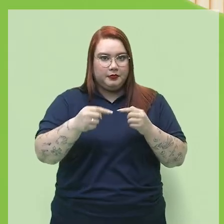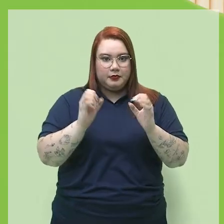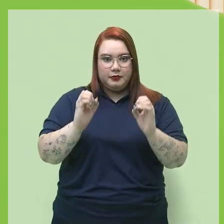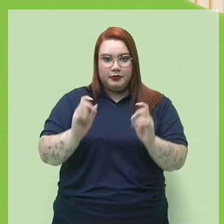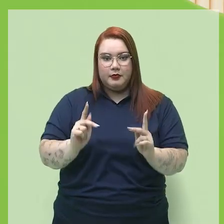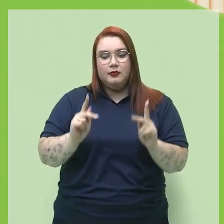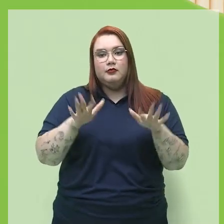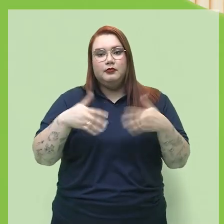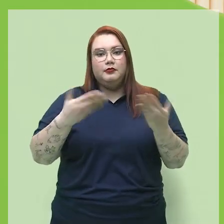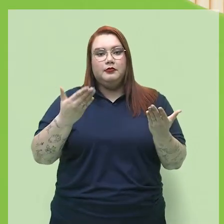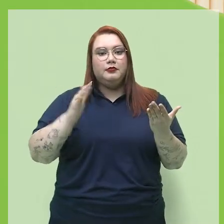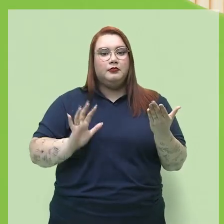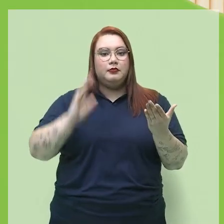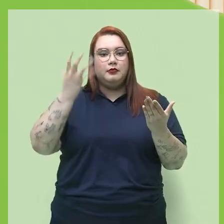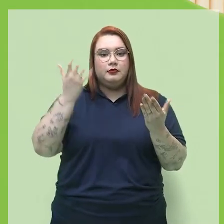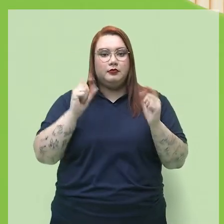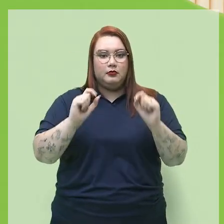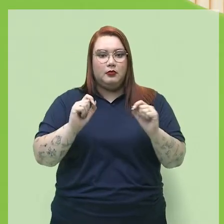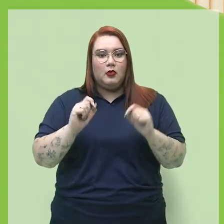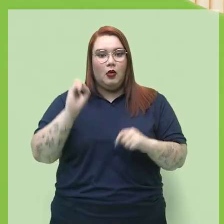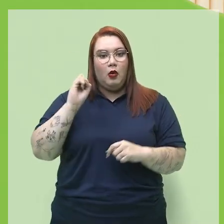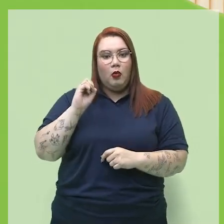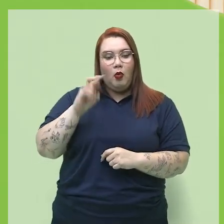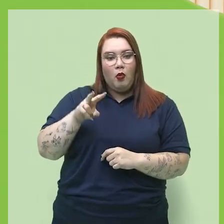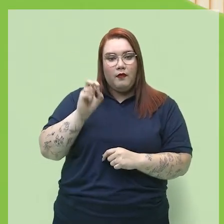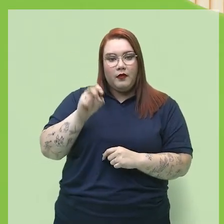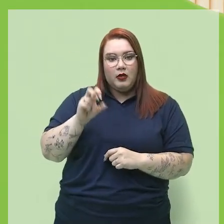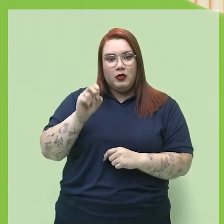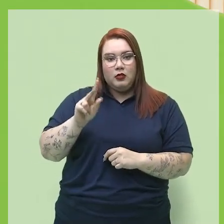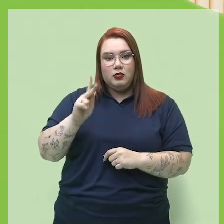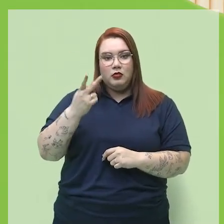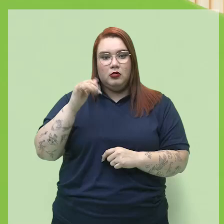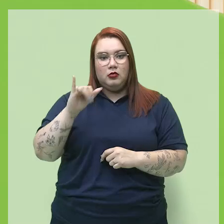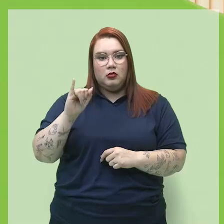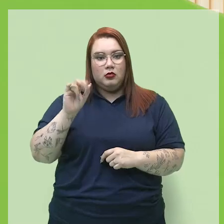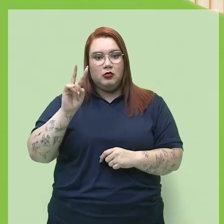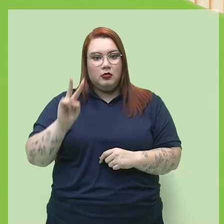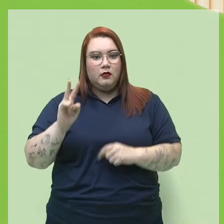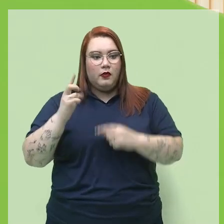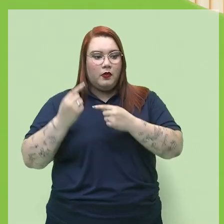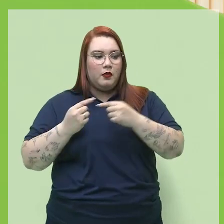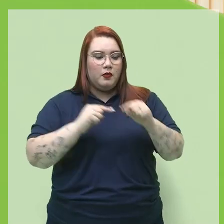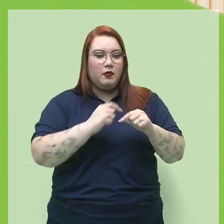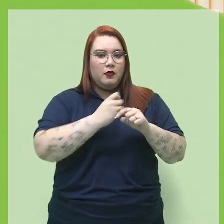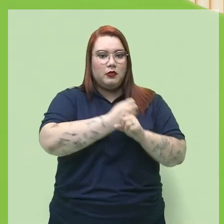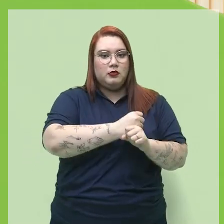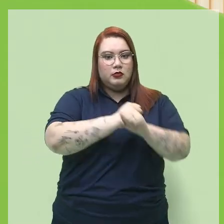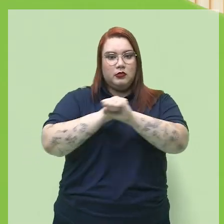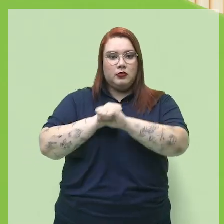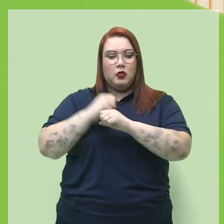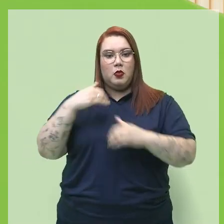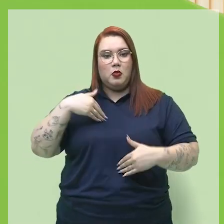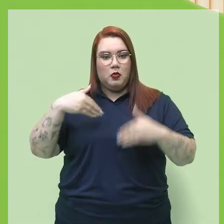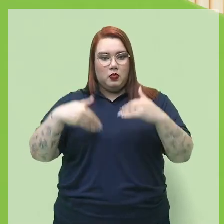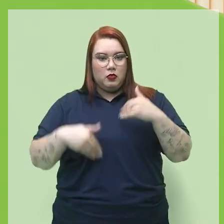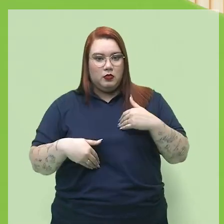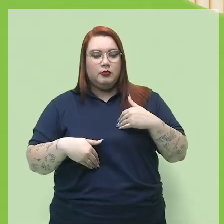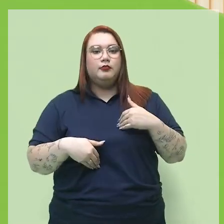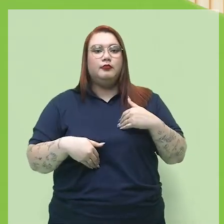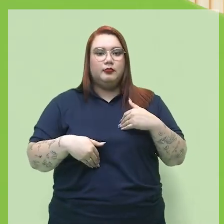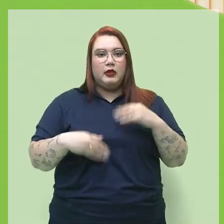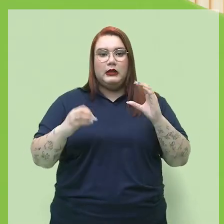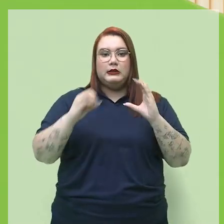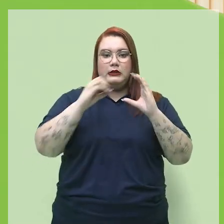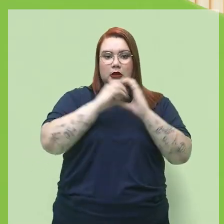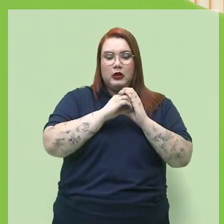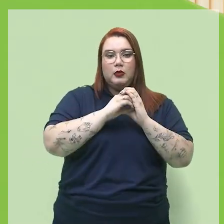certo? Então, o que acontece? O vírus do HIV, ele vai atacar o sistema de defesa, né, o meu sistema imunológico, o linfócito